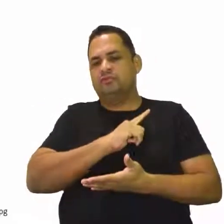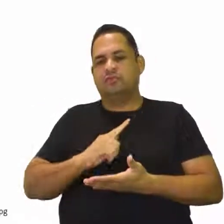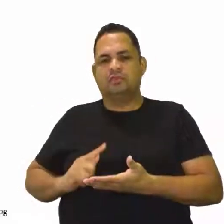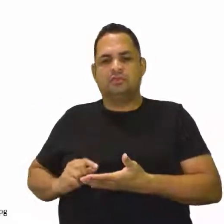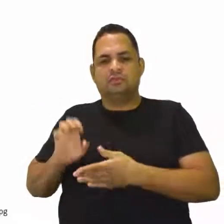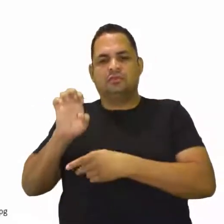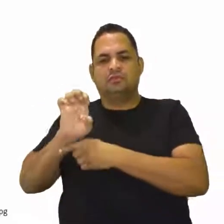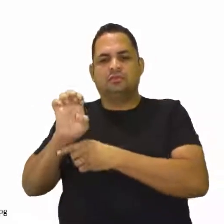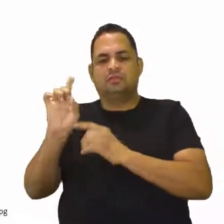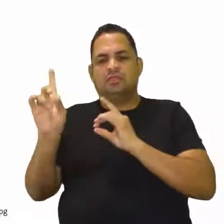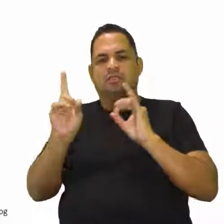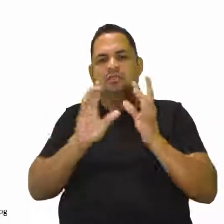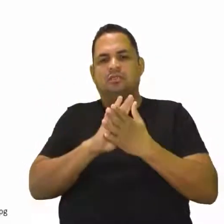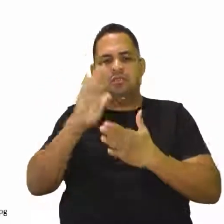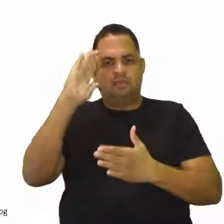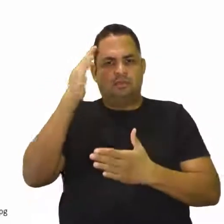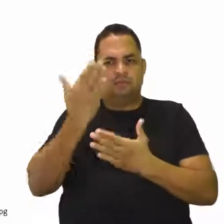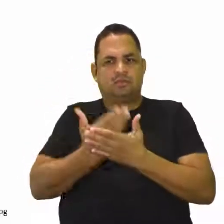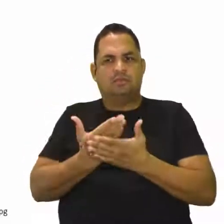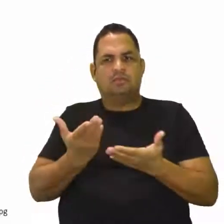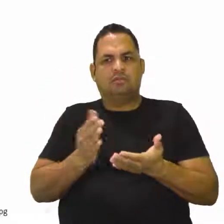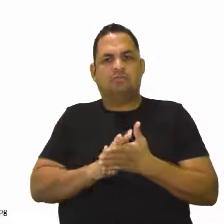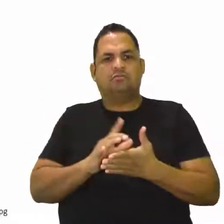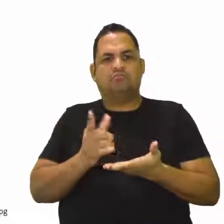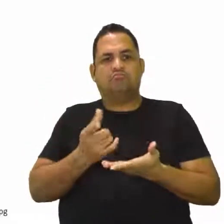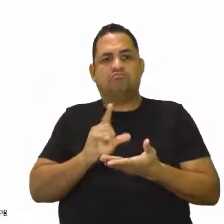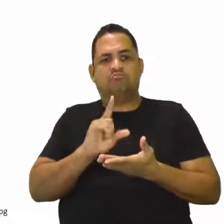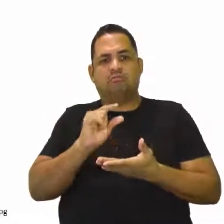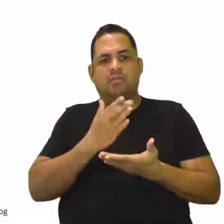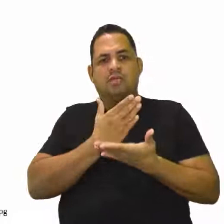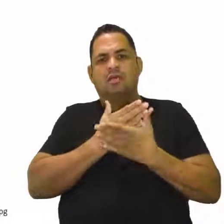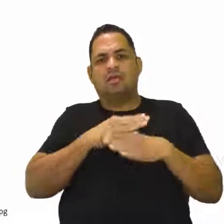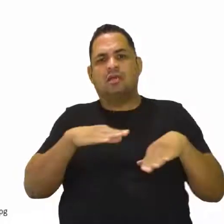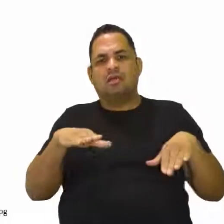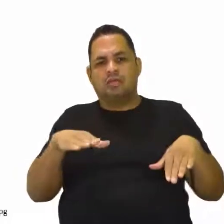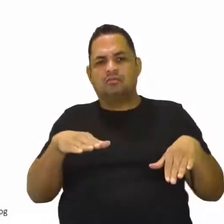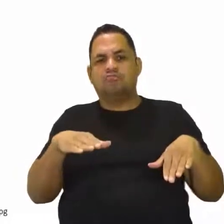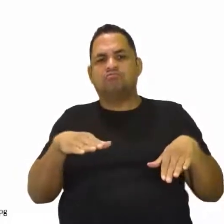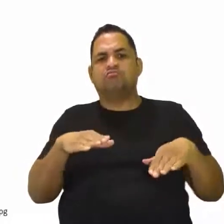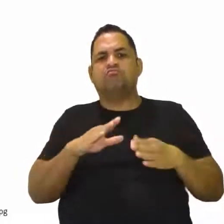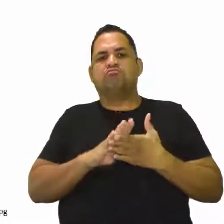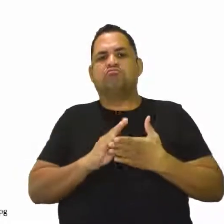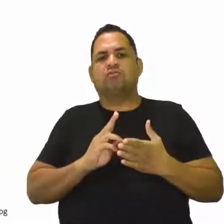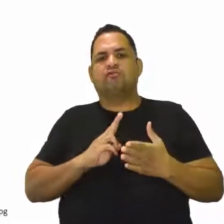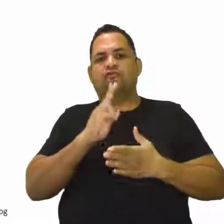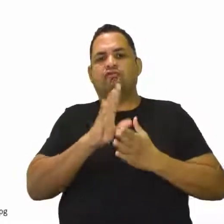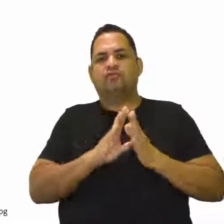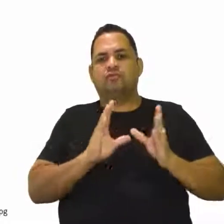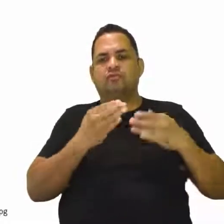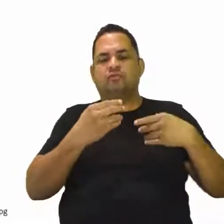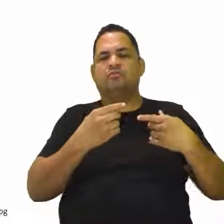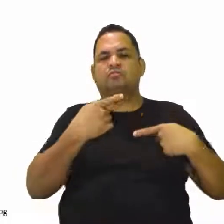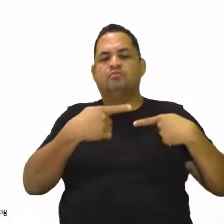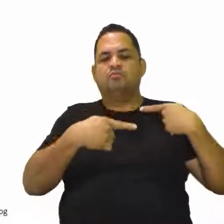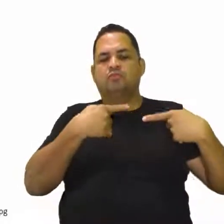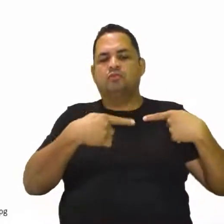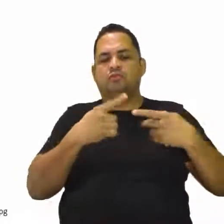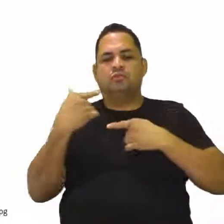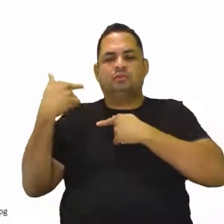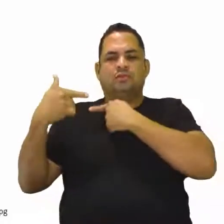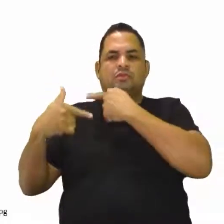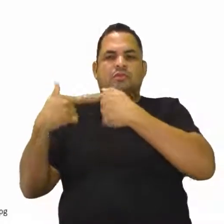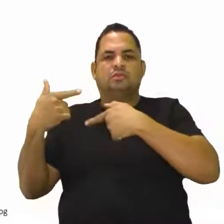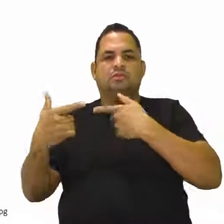interventores, acreditavam que em pouco tempo eliminariam as forças dos grupos políticos tradicionais.